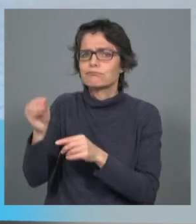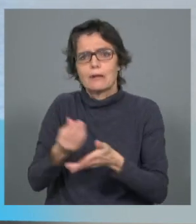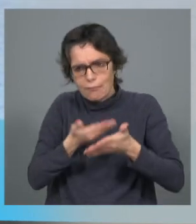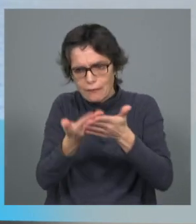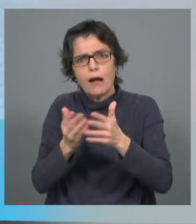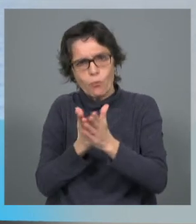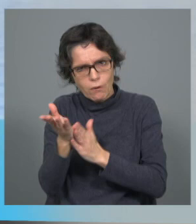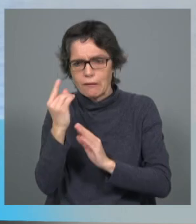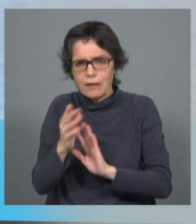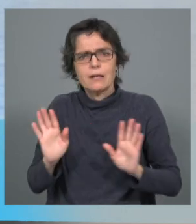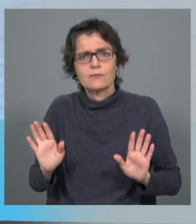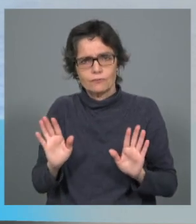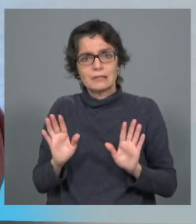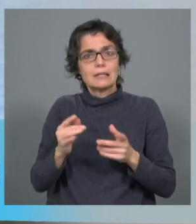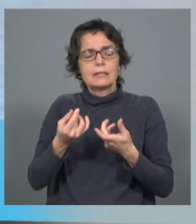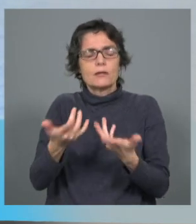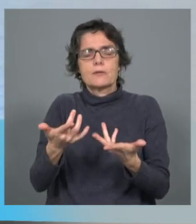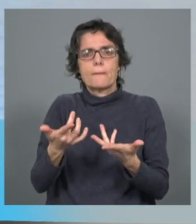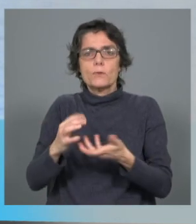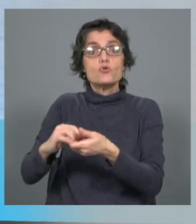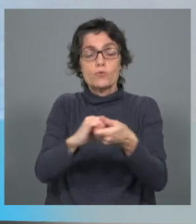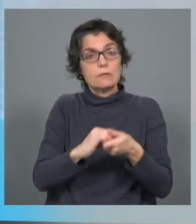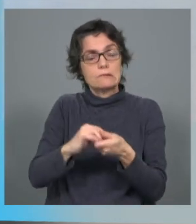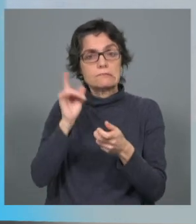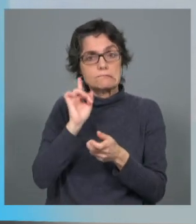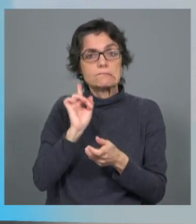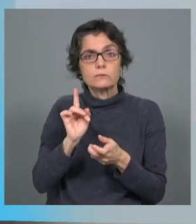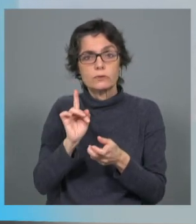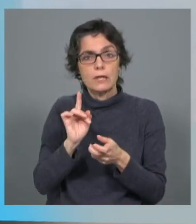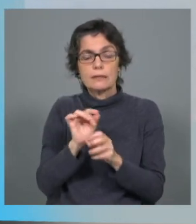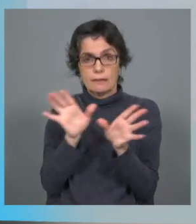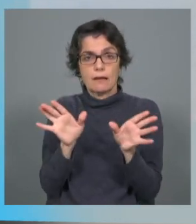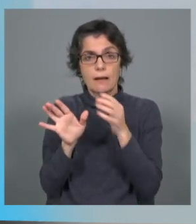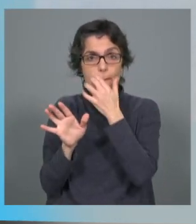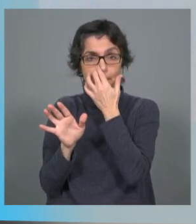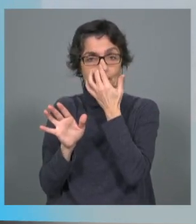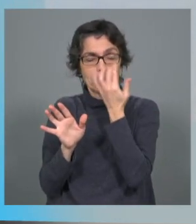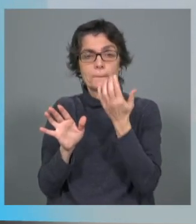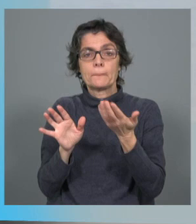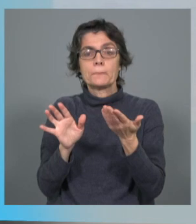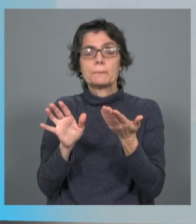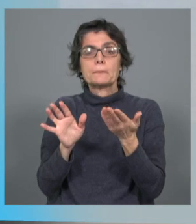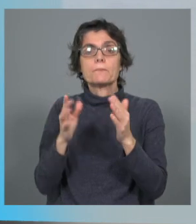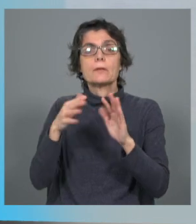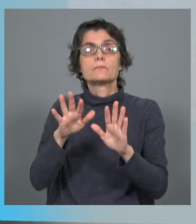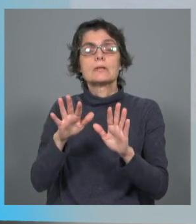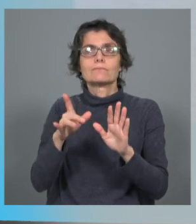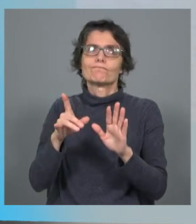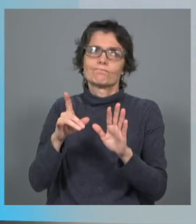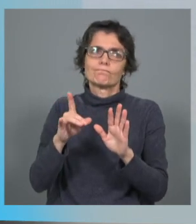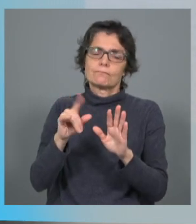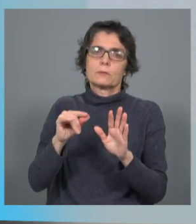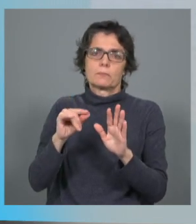não pode deixar de pagar rendas, ou seja, não pode deixar de tirar a água que está a entrar dentro do barco, mas tem que fazer mais, tem